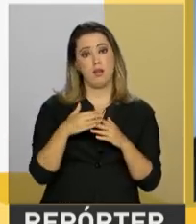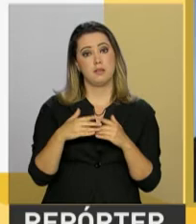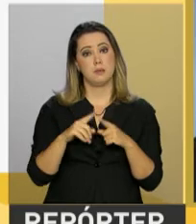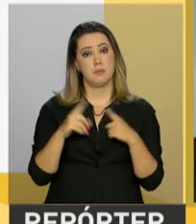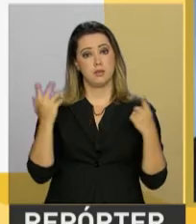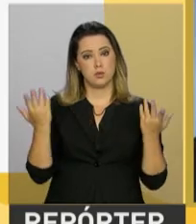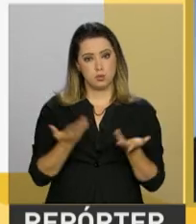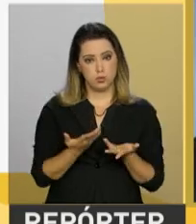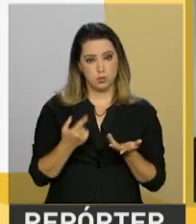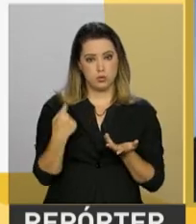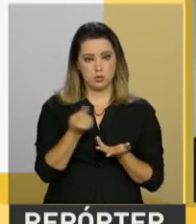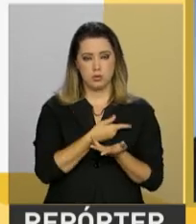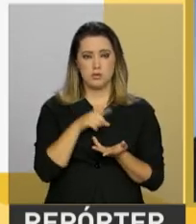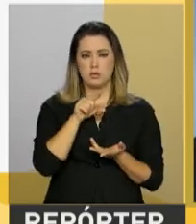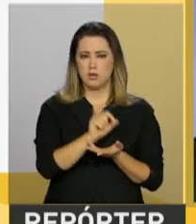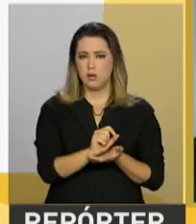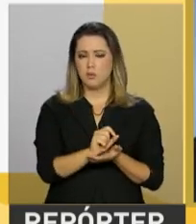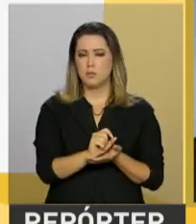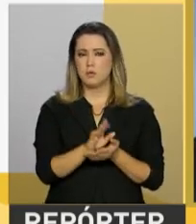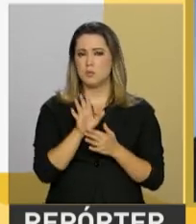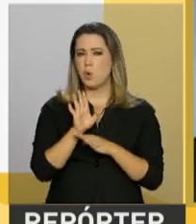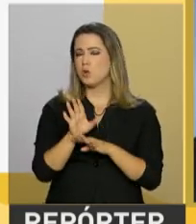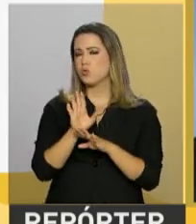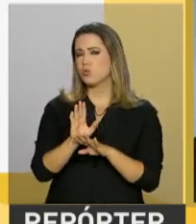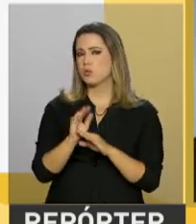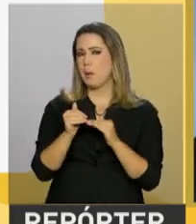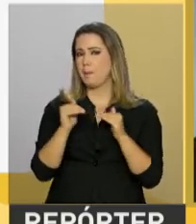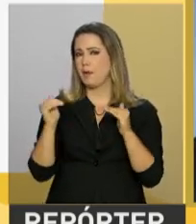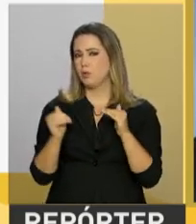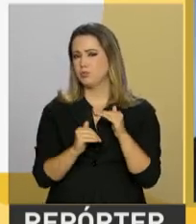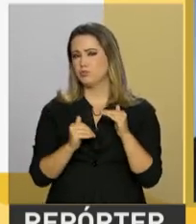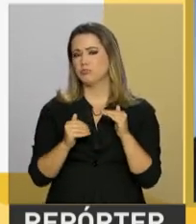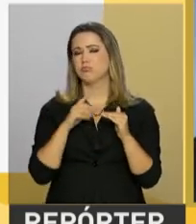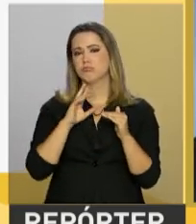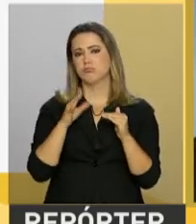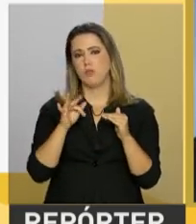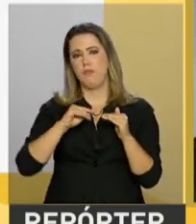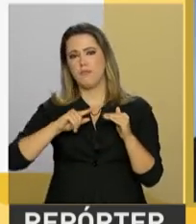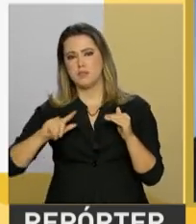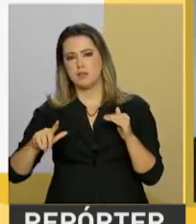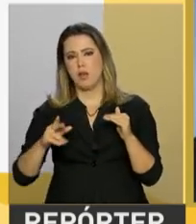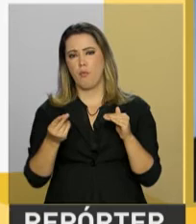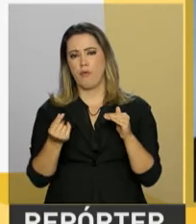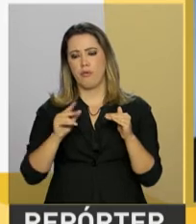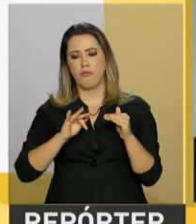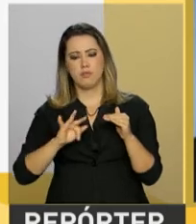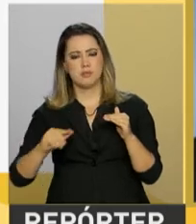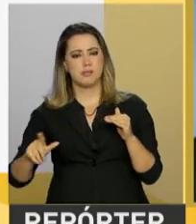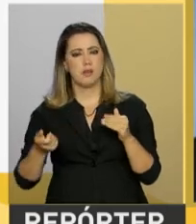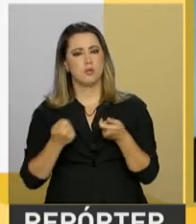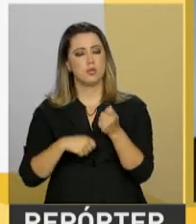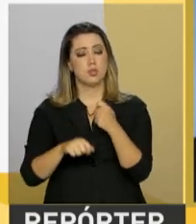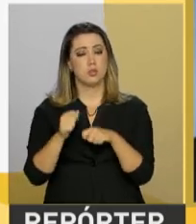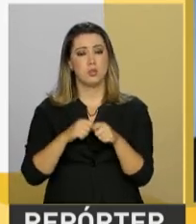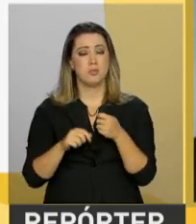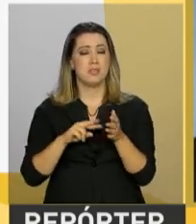tendo agora é um benefício fiscal que a cerca de 75%